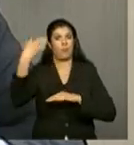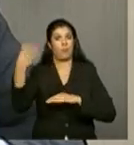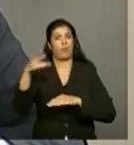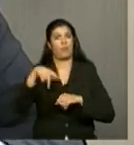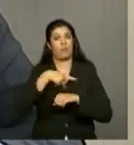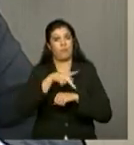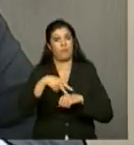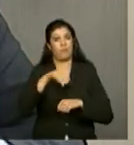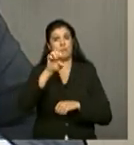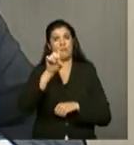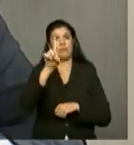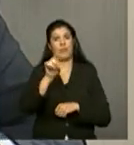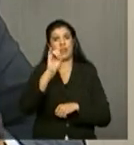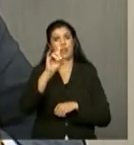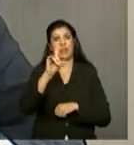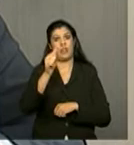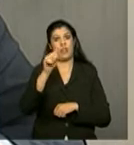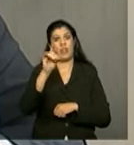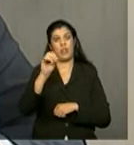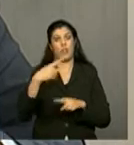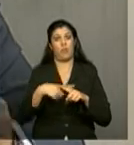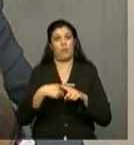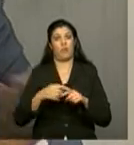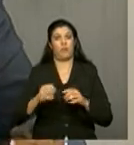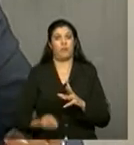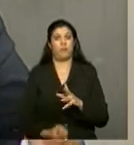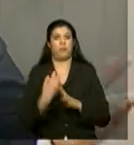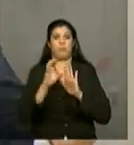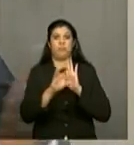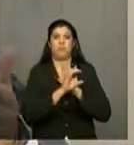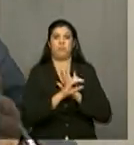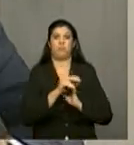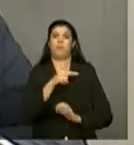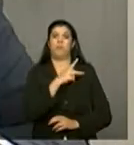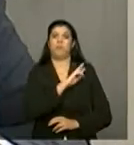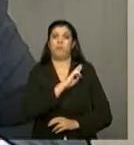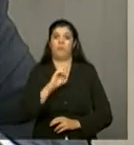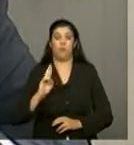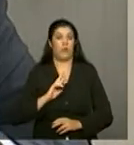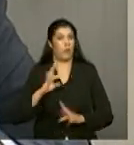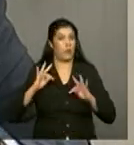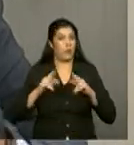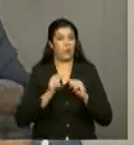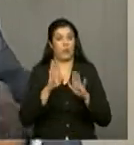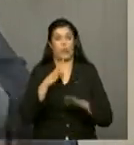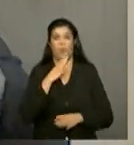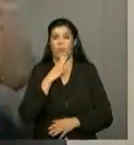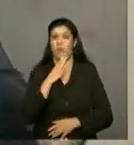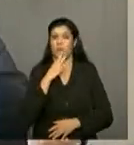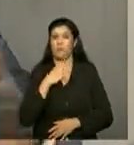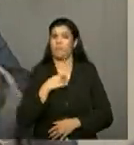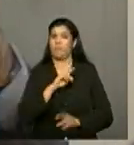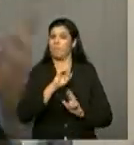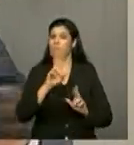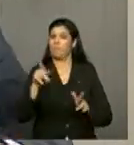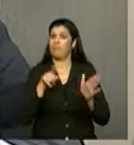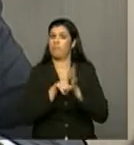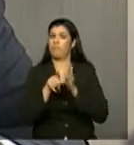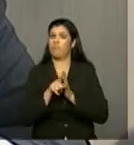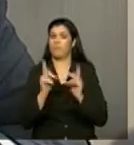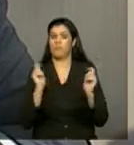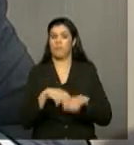desde a constituição de nossa república em circunstância que todos nós conhecemos por com vários indícios